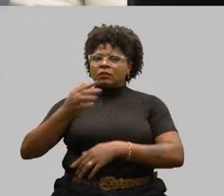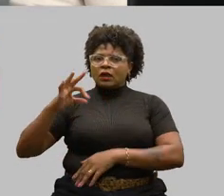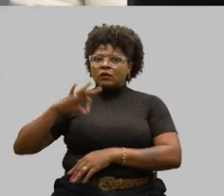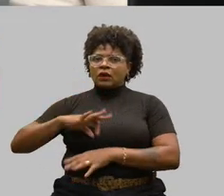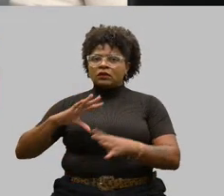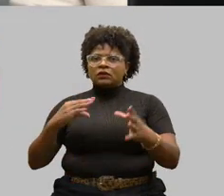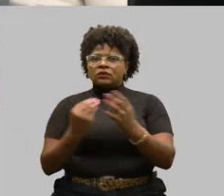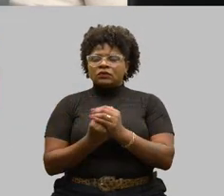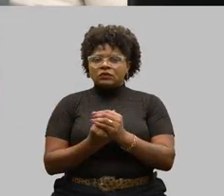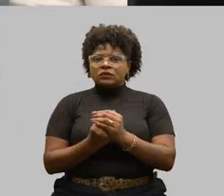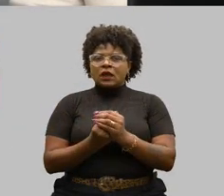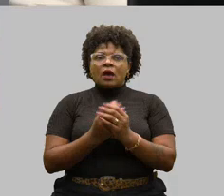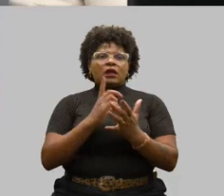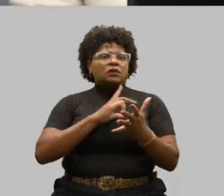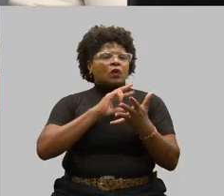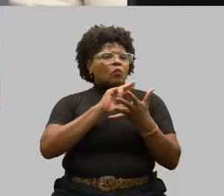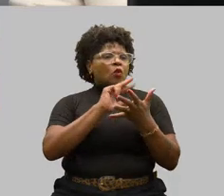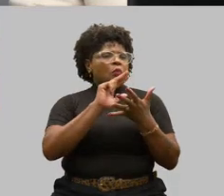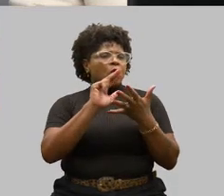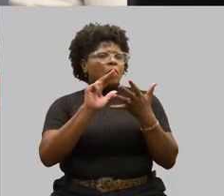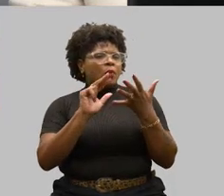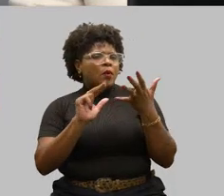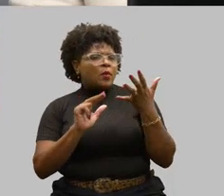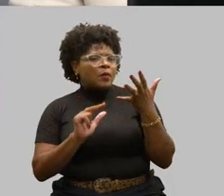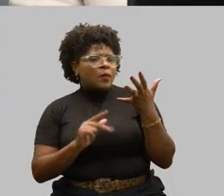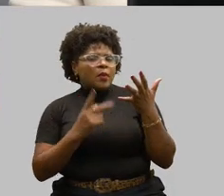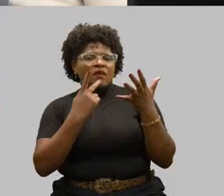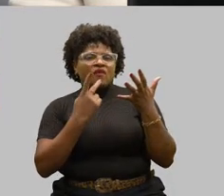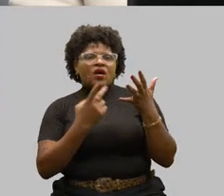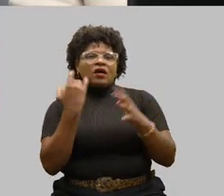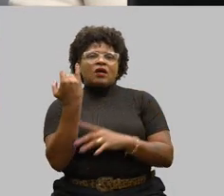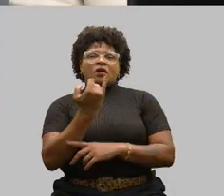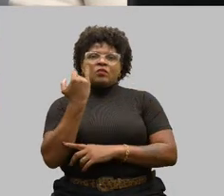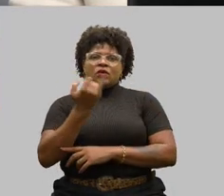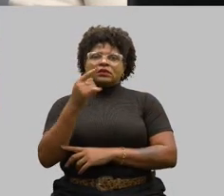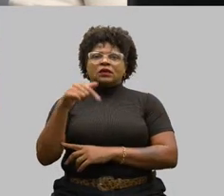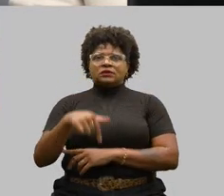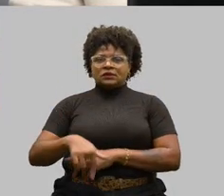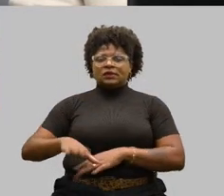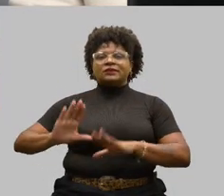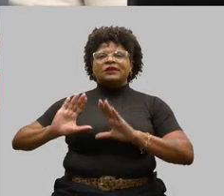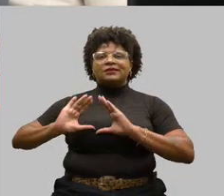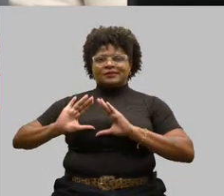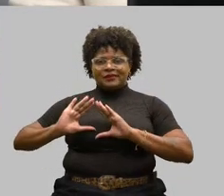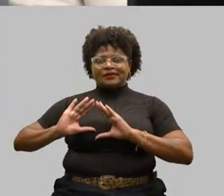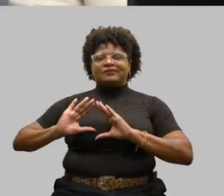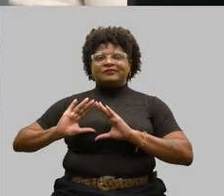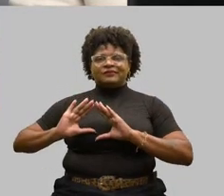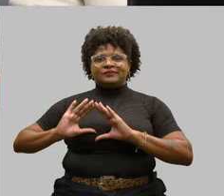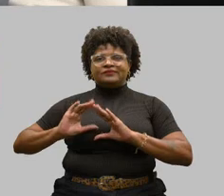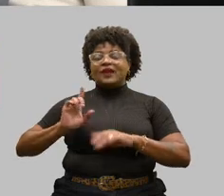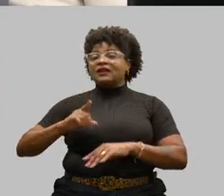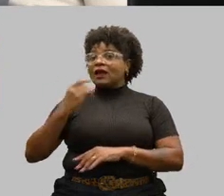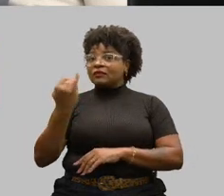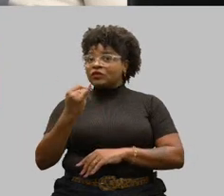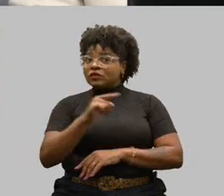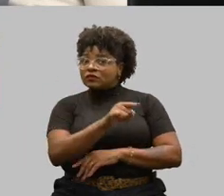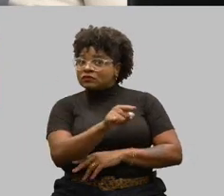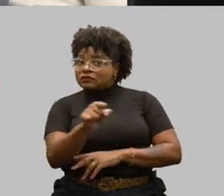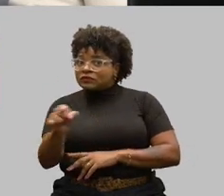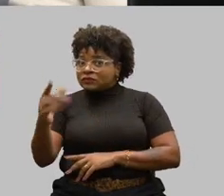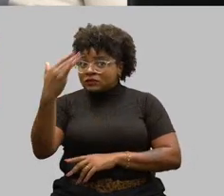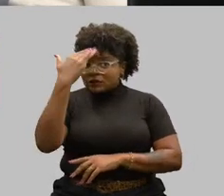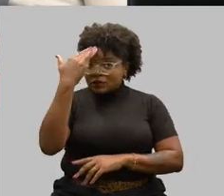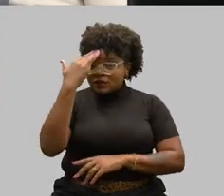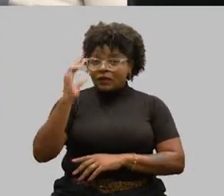temos muitas discussões importantes nessa casa é importante vocês saberem que uma